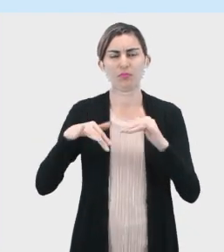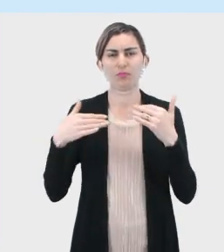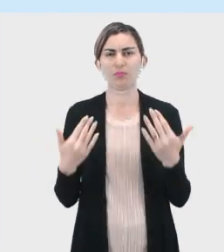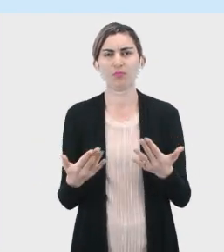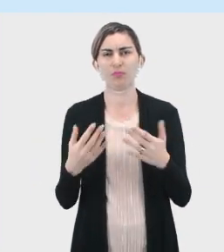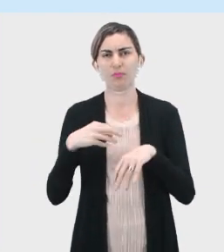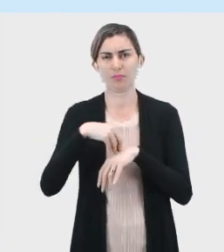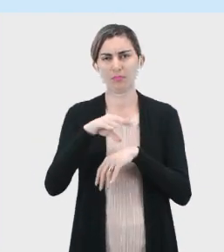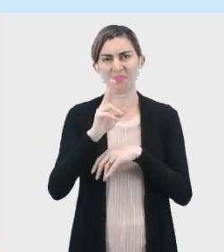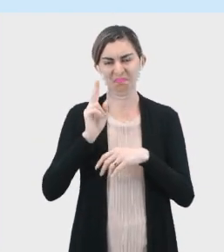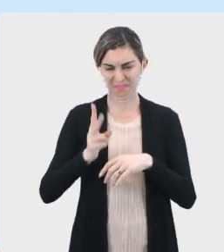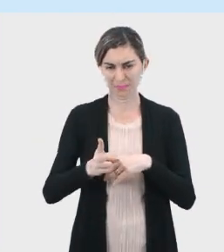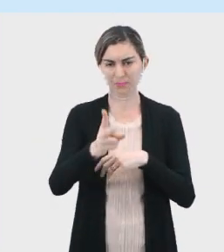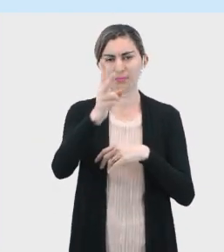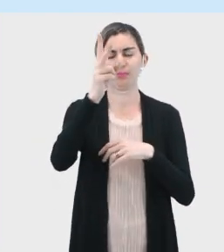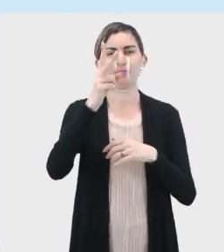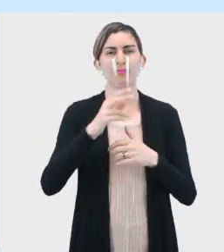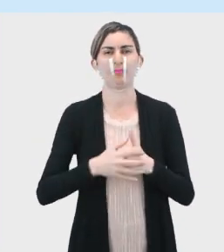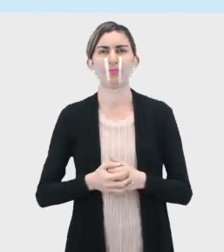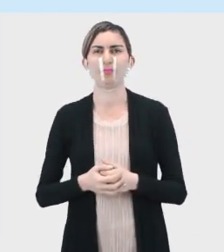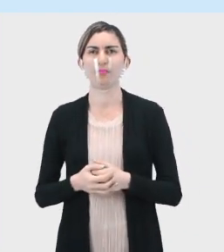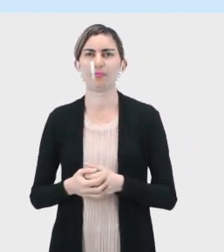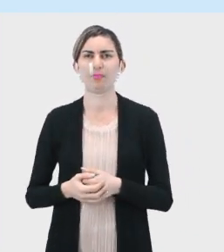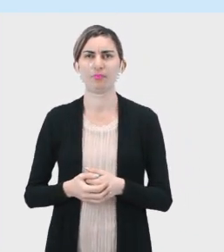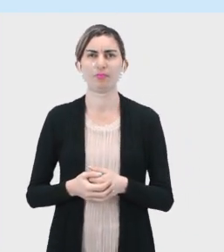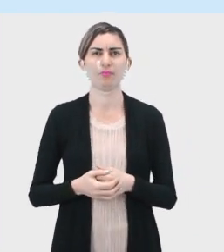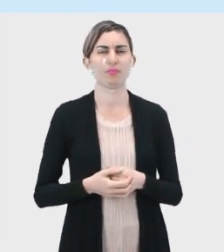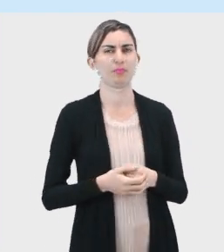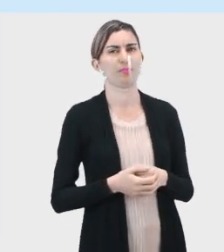poemas. Então, vamos lá, continuando.